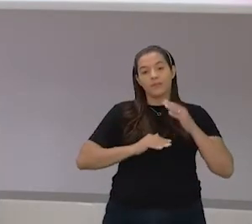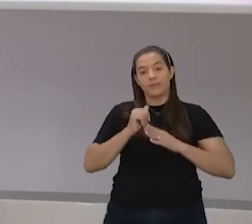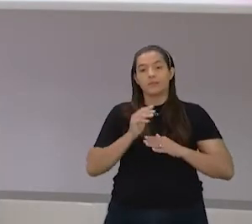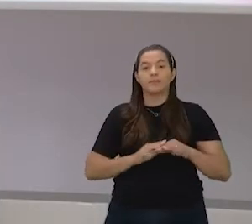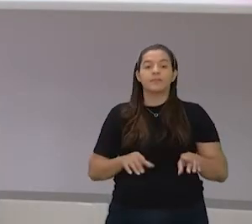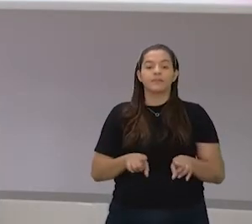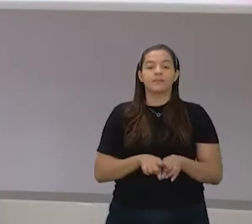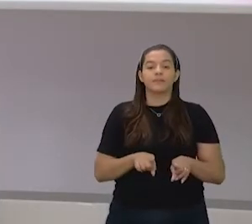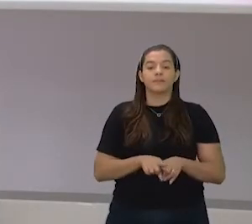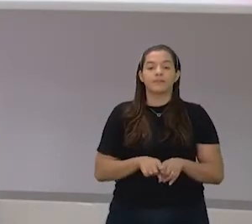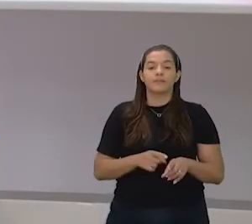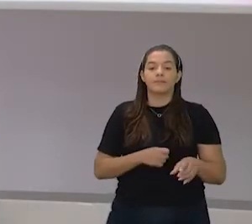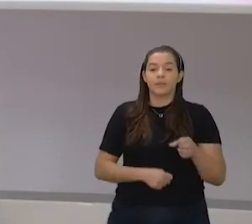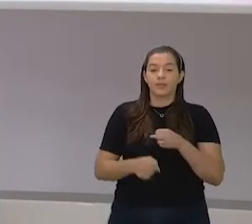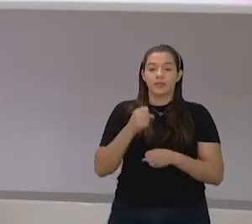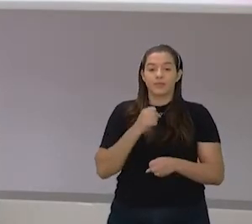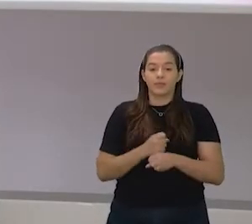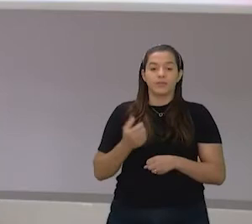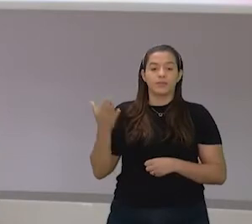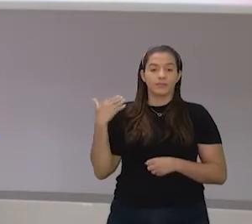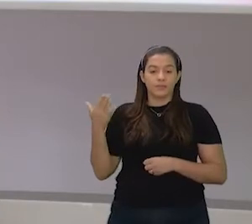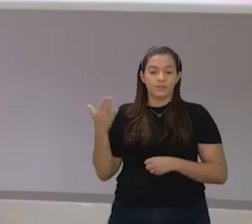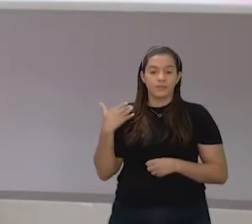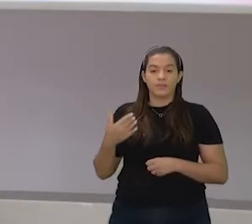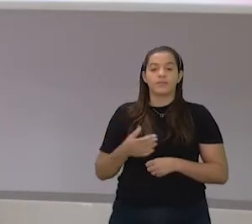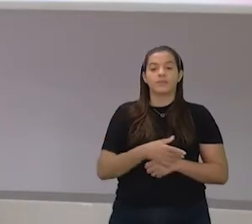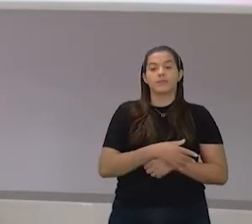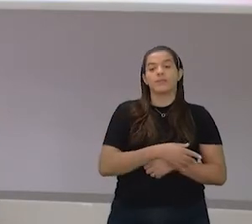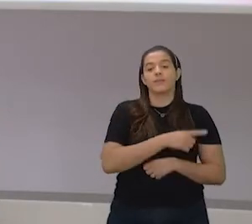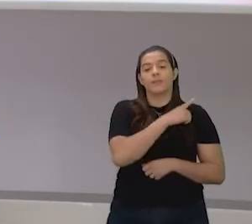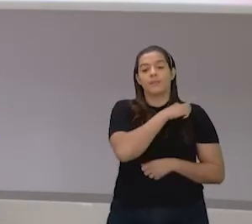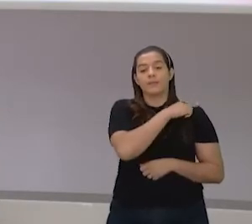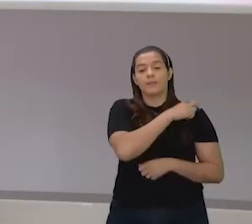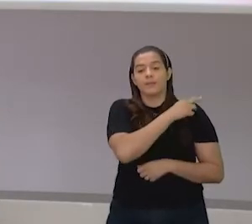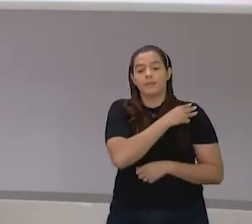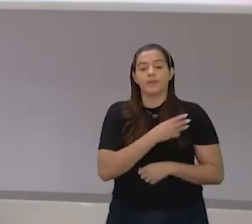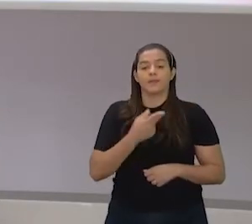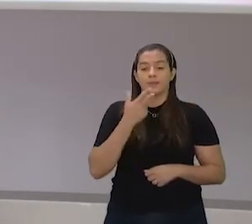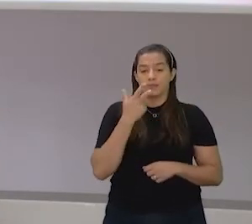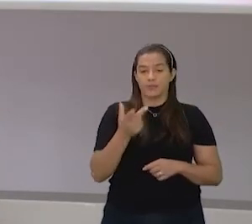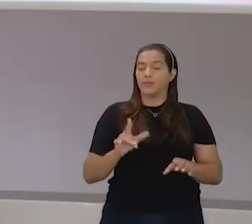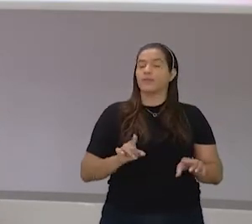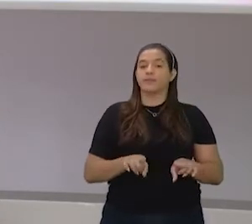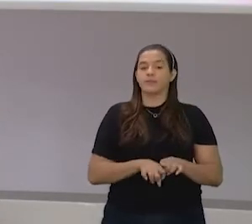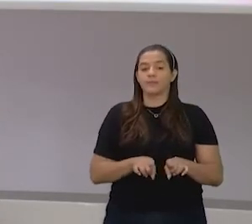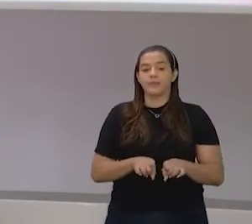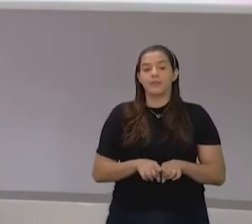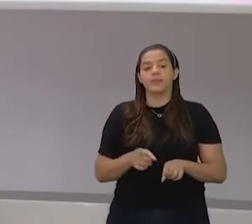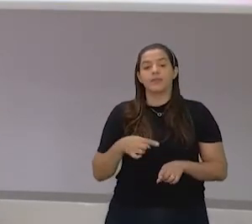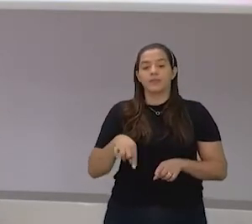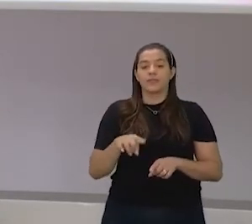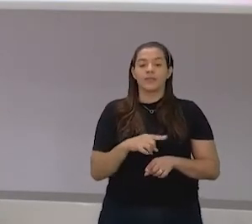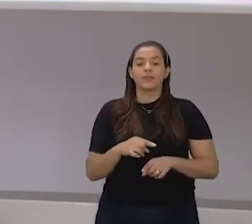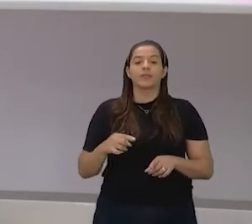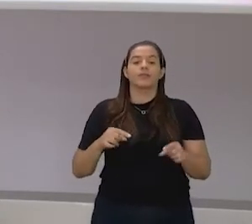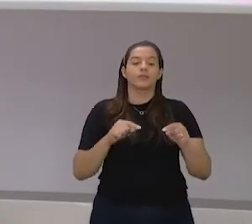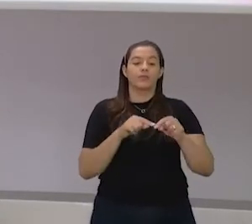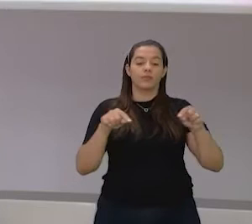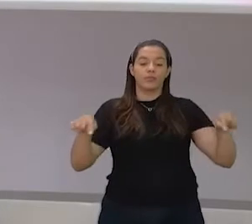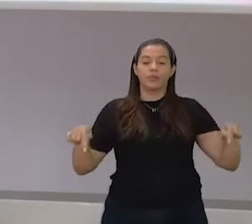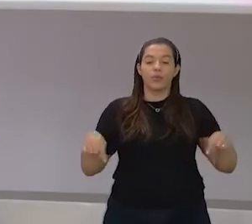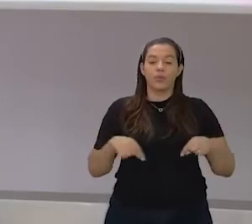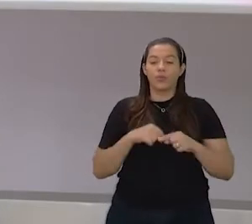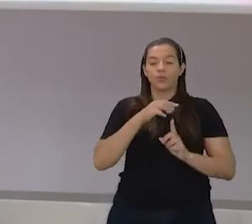mesmo. Ano passado, quando eu estava com os anos finais, a gente falava muito dessa questão, né? De parques,